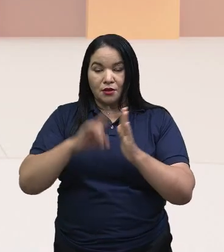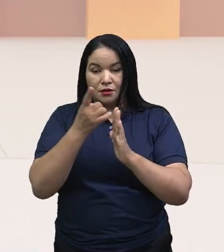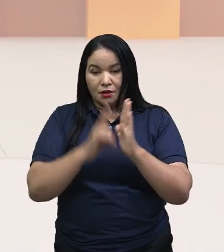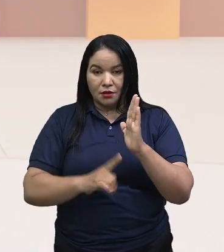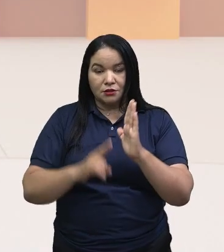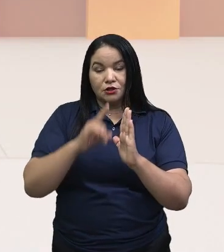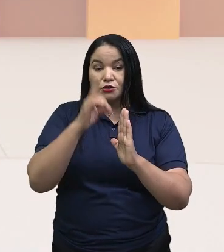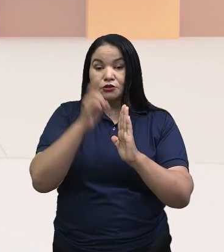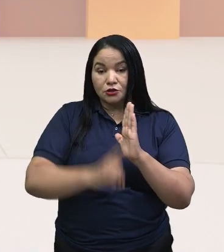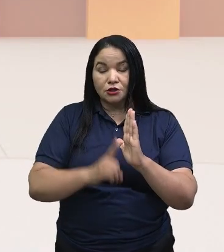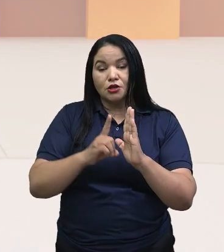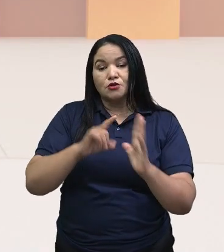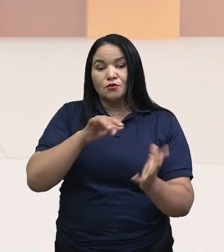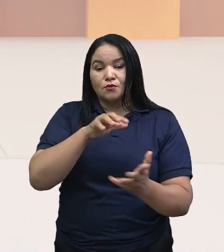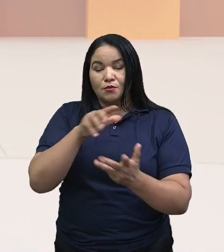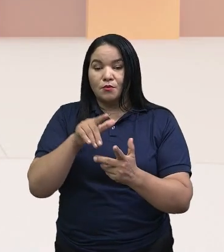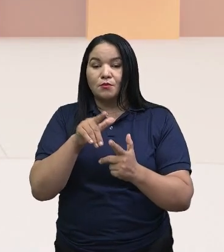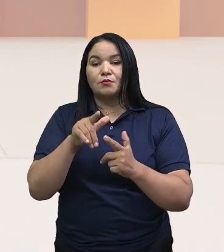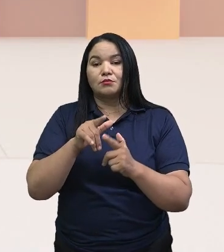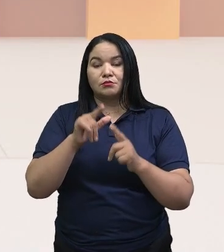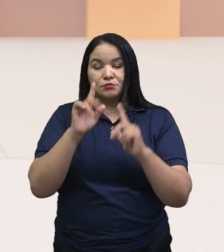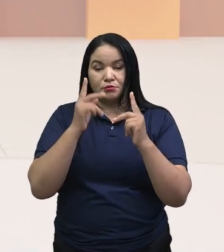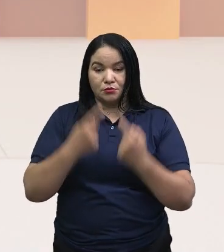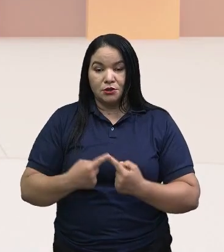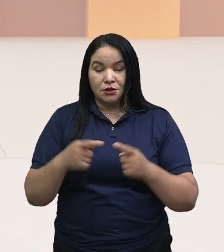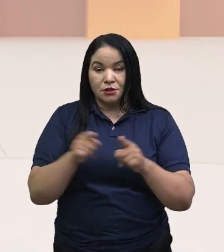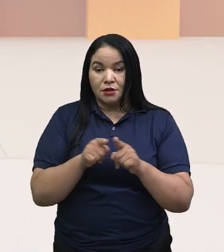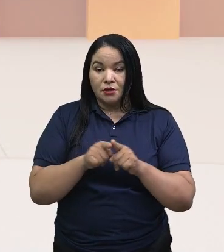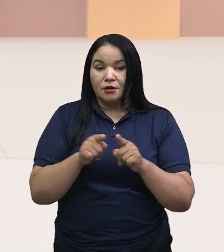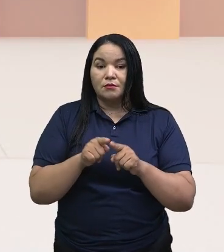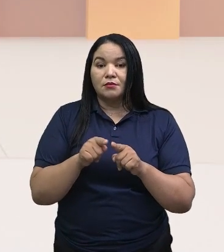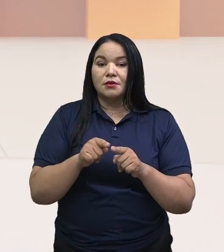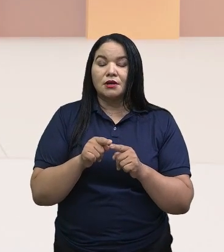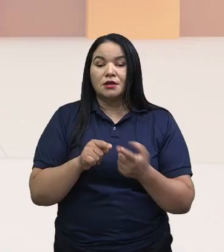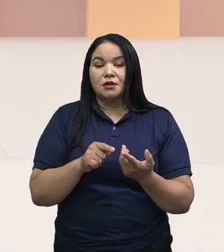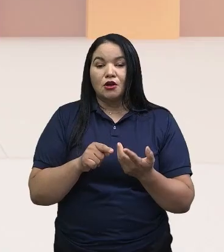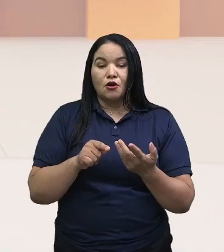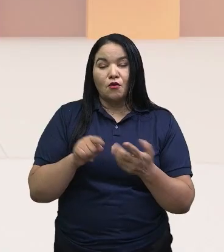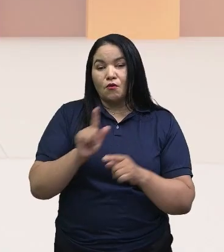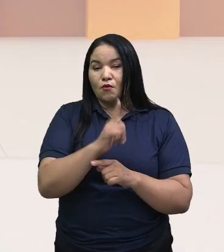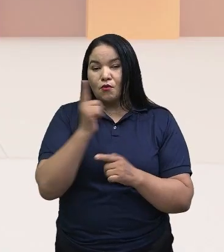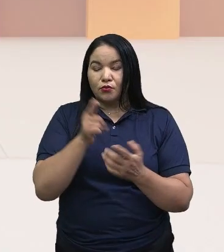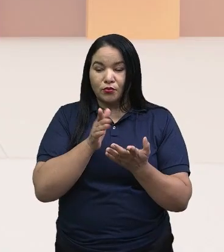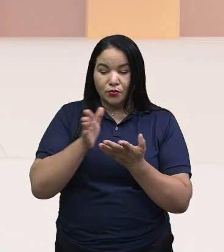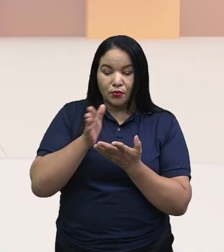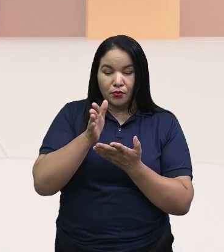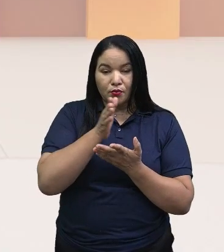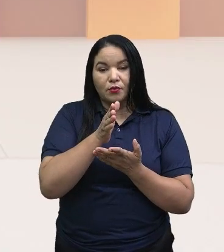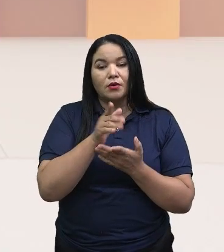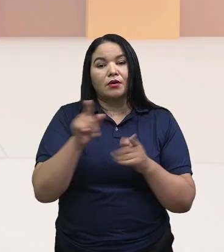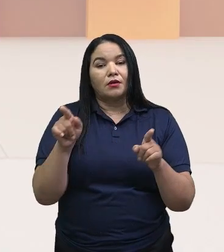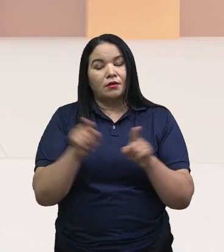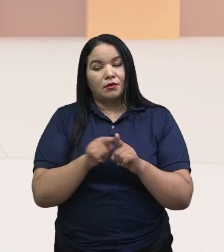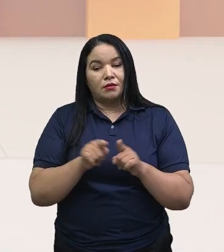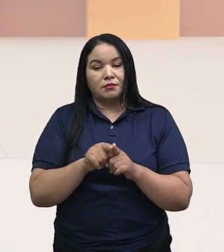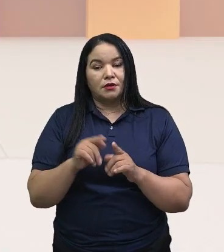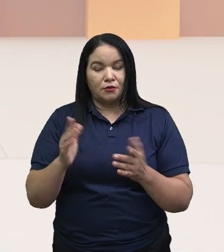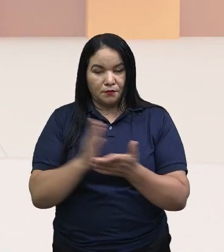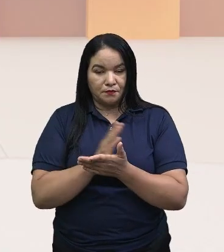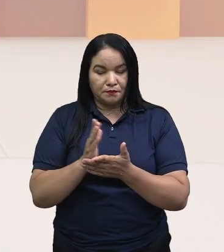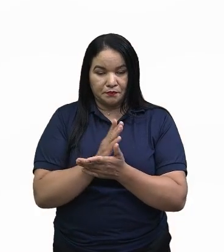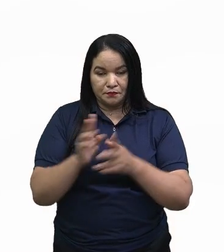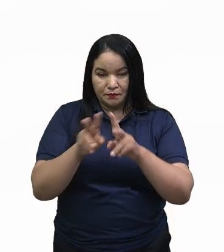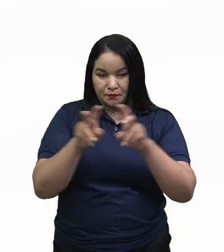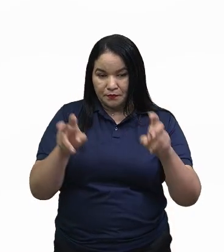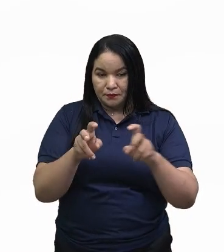né, universal, quanto as suas ramificações. Vamos lá a alguns